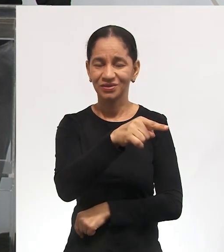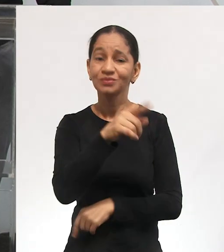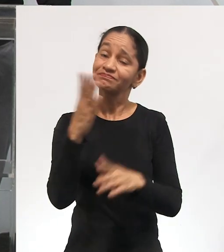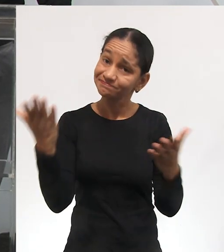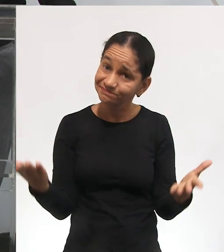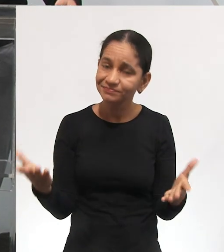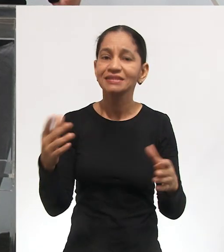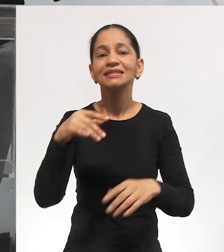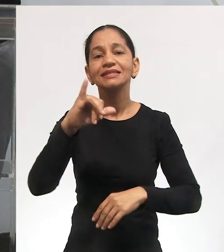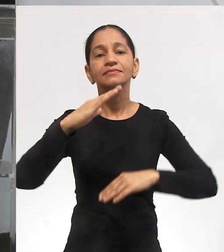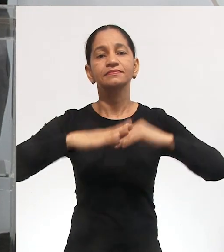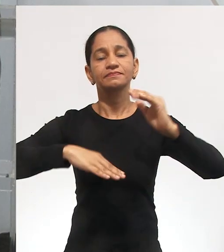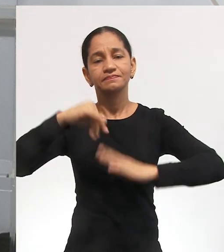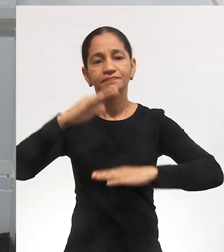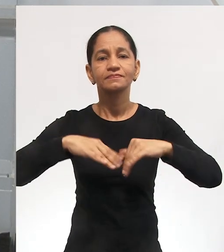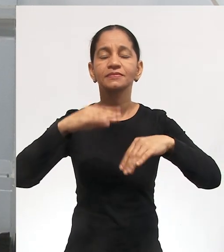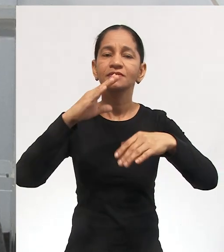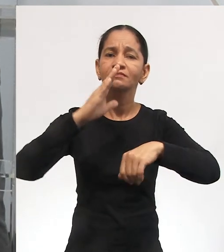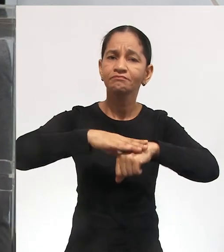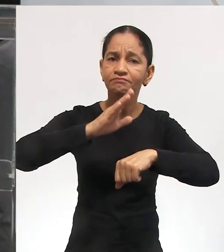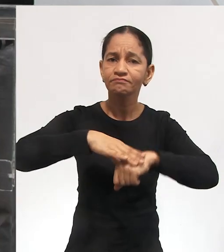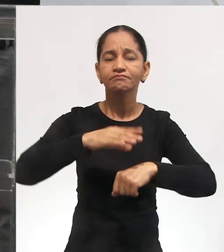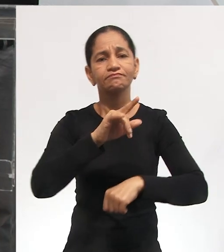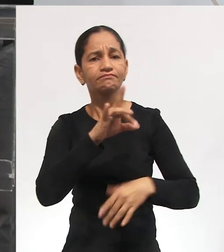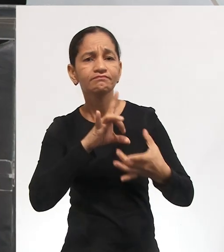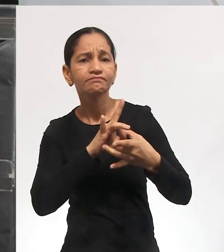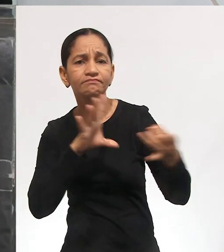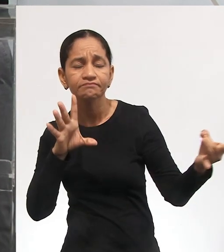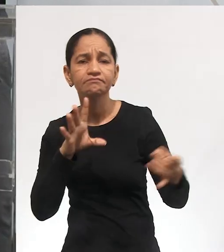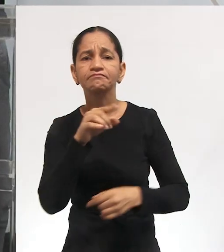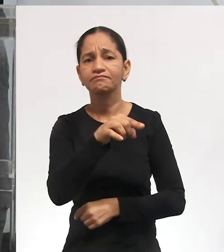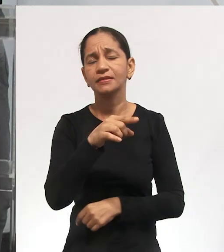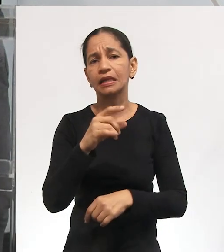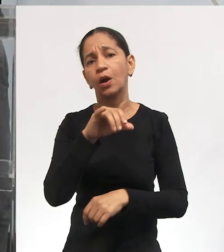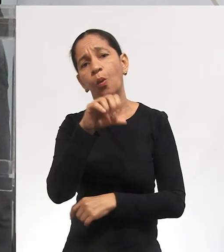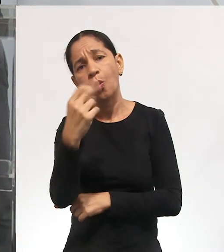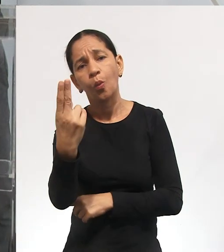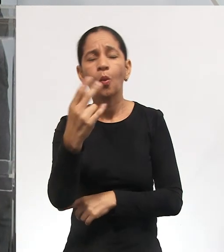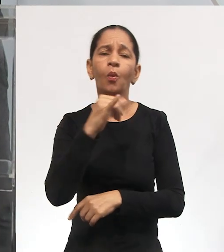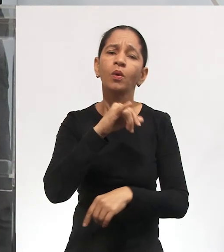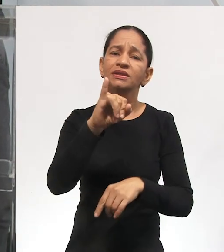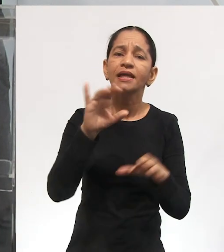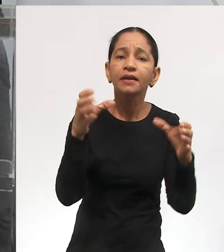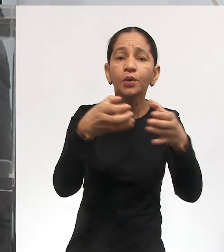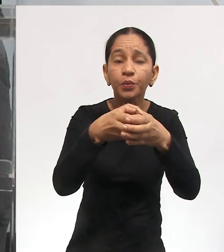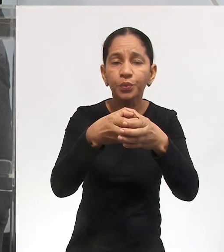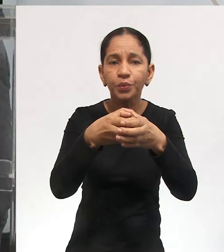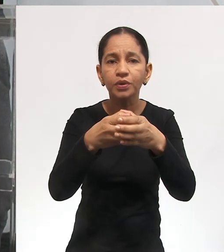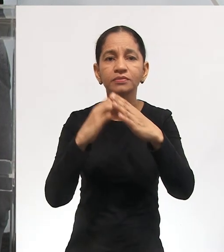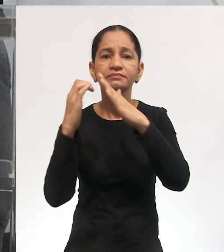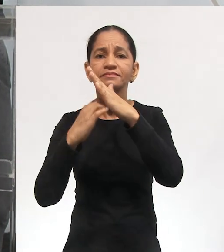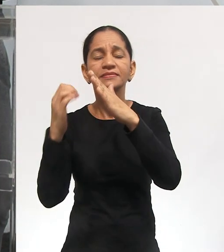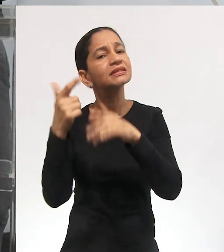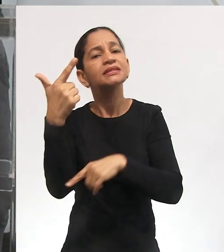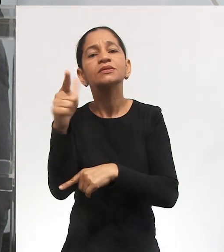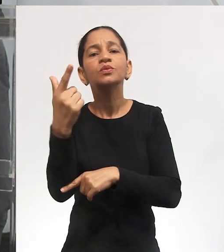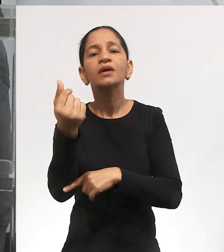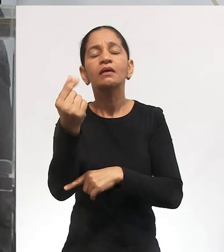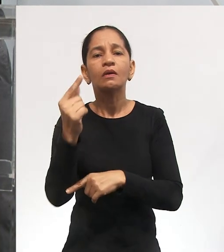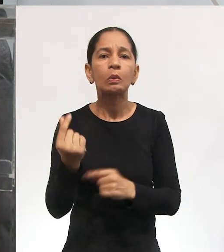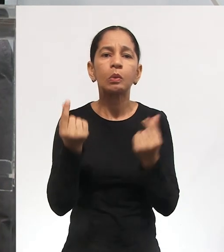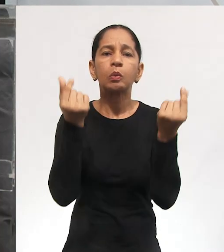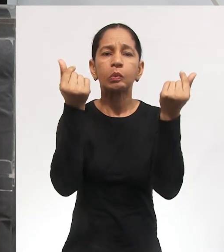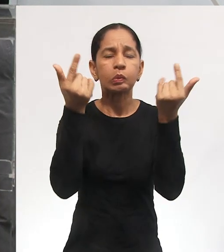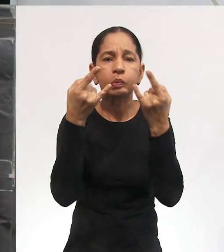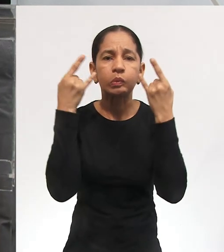sabe que um profissional liberal, ou mesmo a existência de uma finalidade não lucrativa,